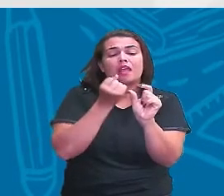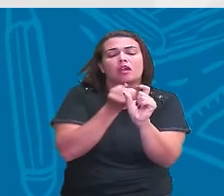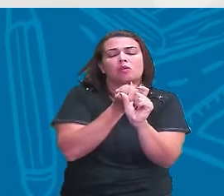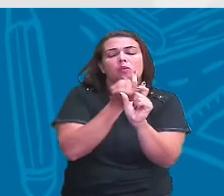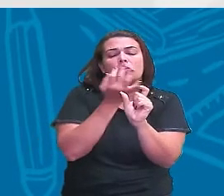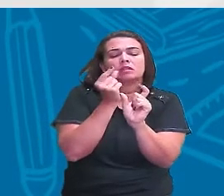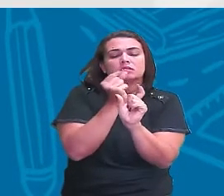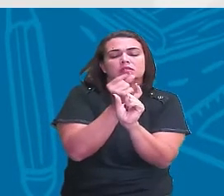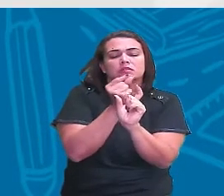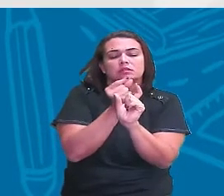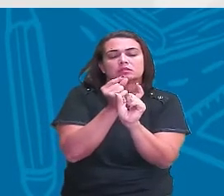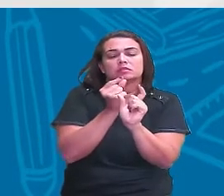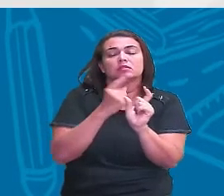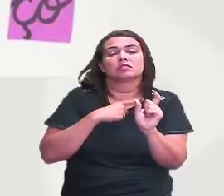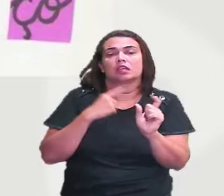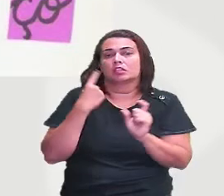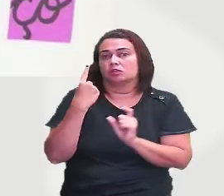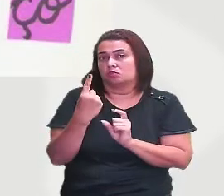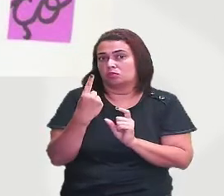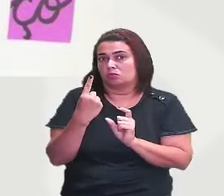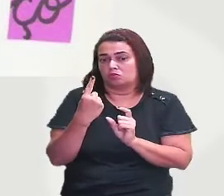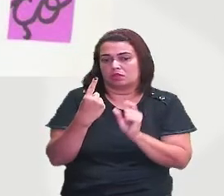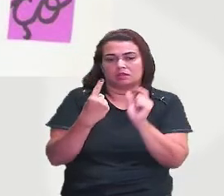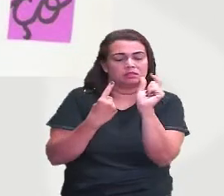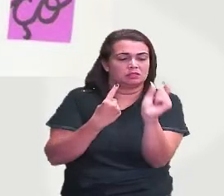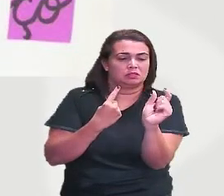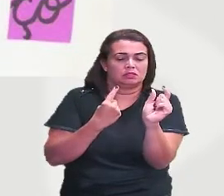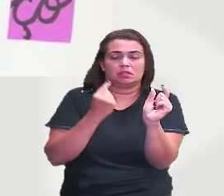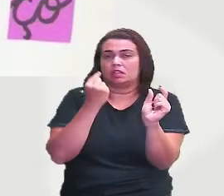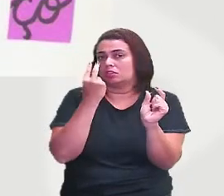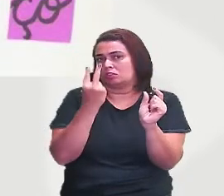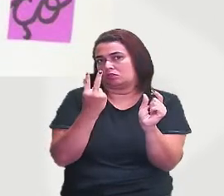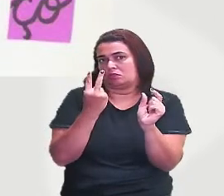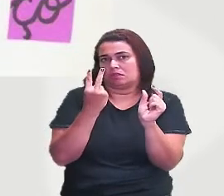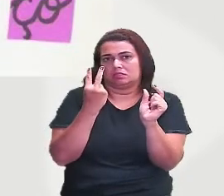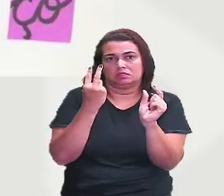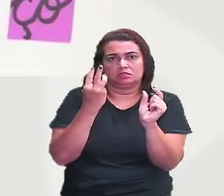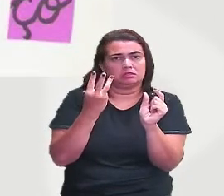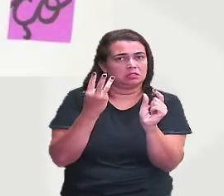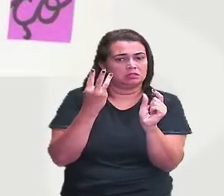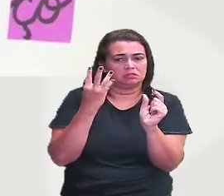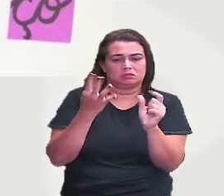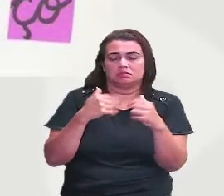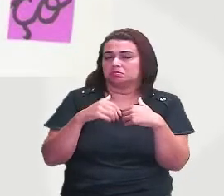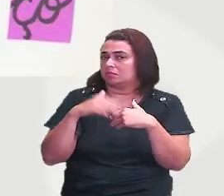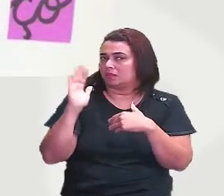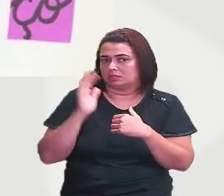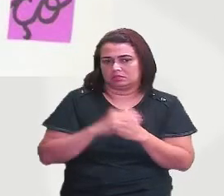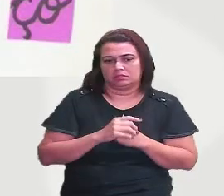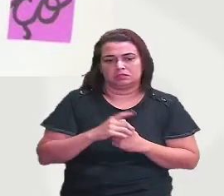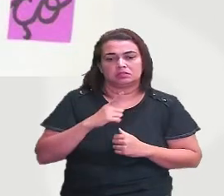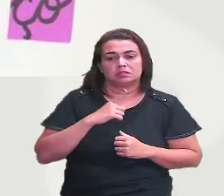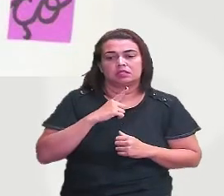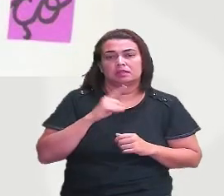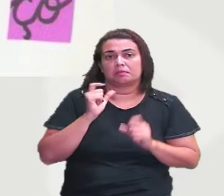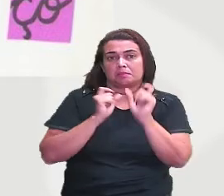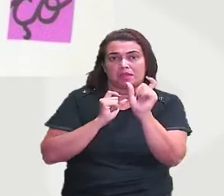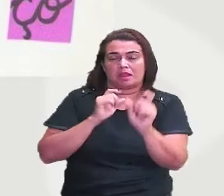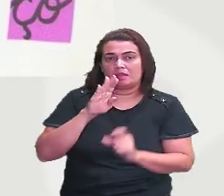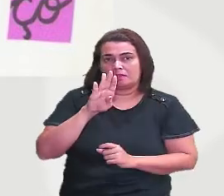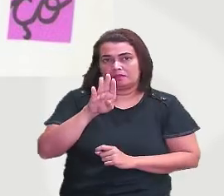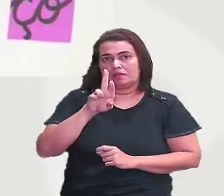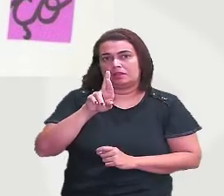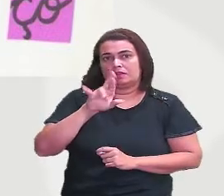palavras com uma sílaba, 2 sílabas, não é isso? Então, vamos ver aqui, ó. A palavra brinquedo,